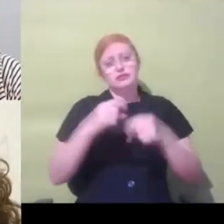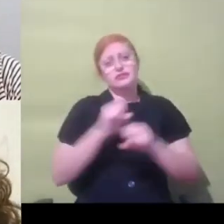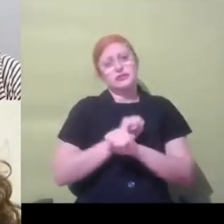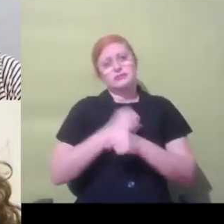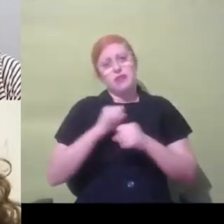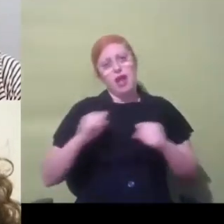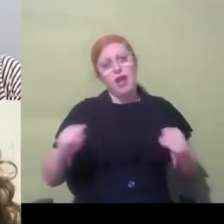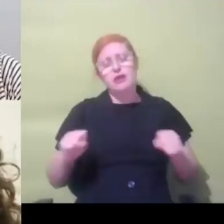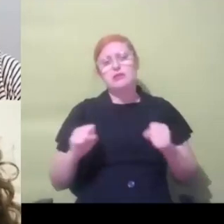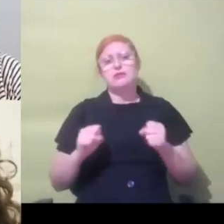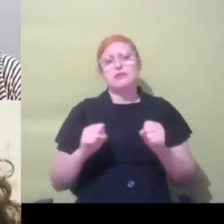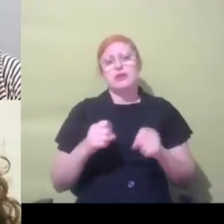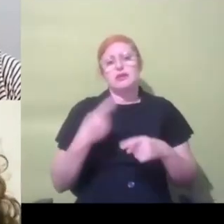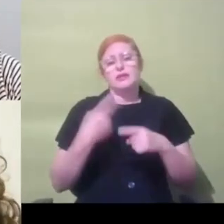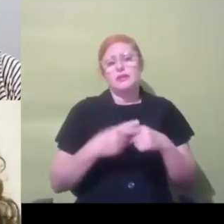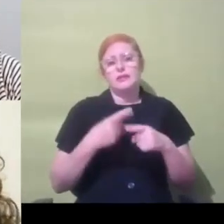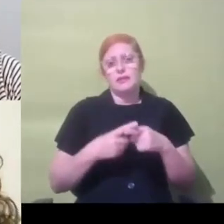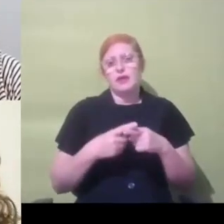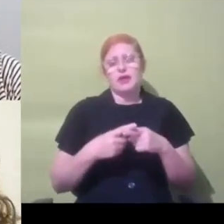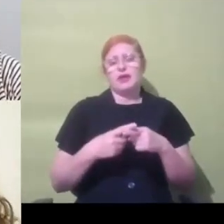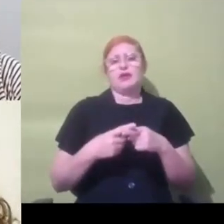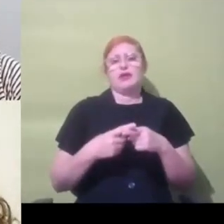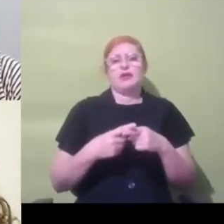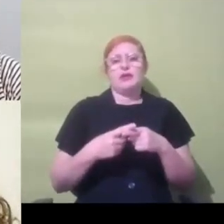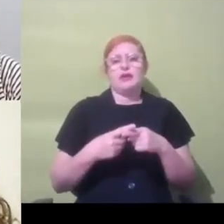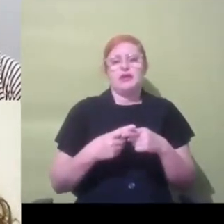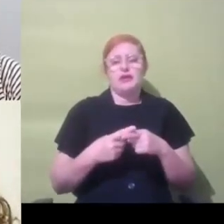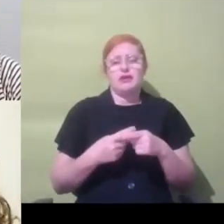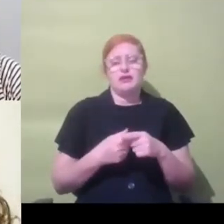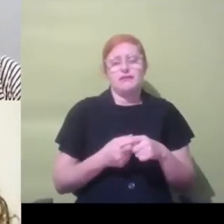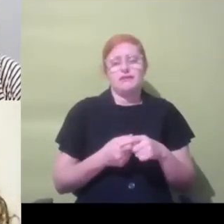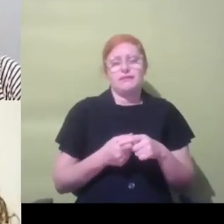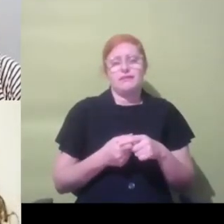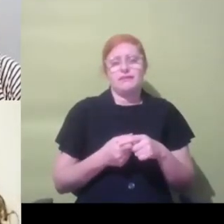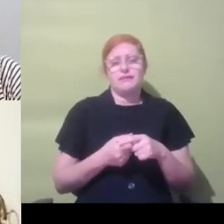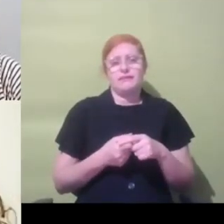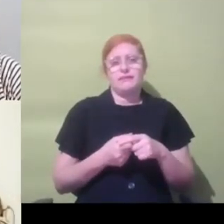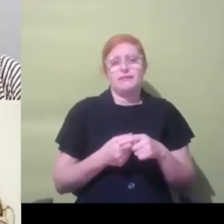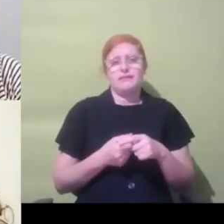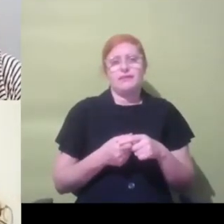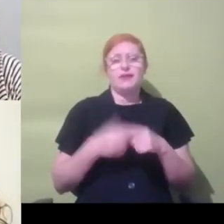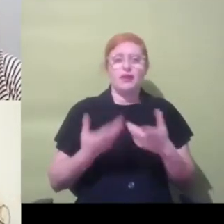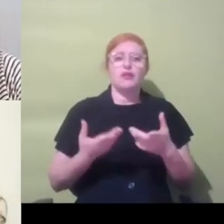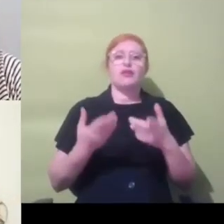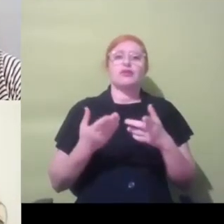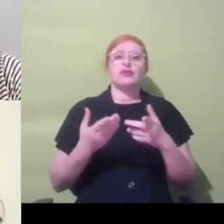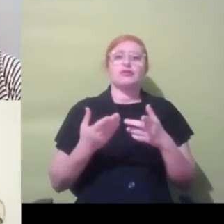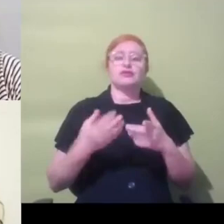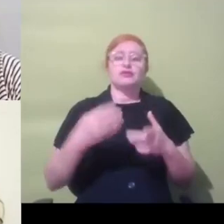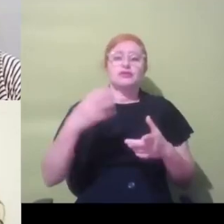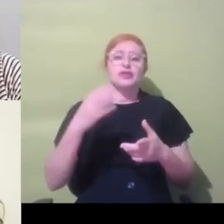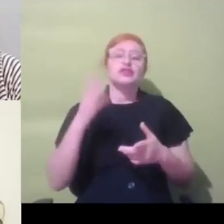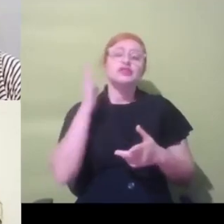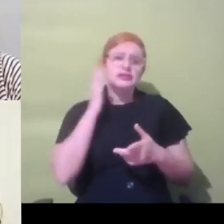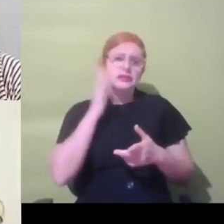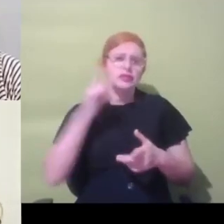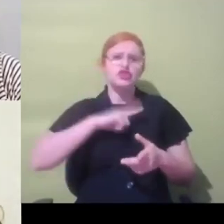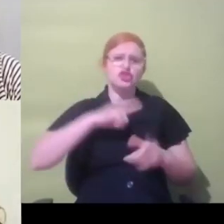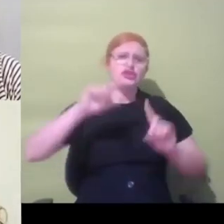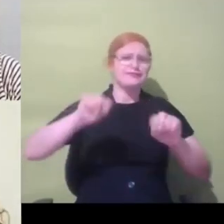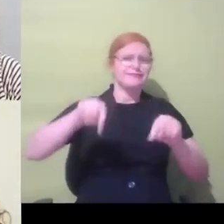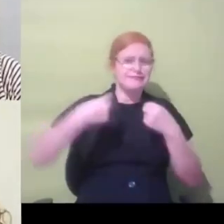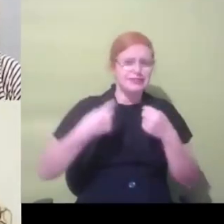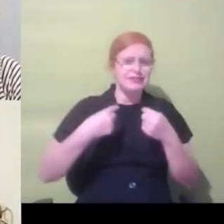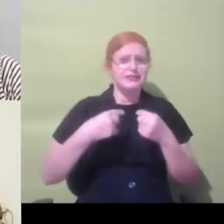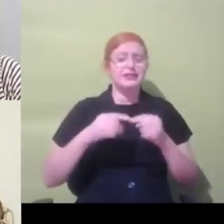só de uma EAD feminista, né? E aí esse formato, a gente já sabia desses desafios, mas esse